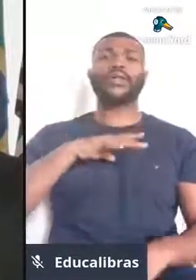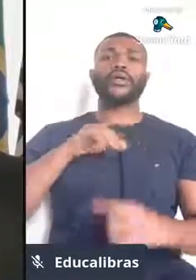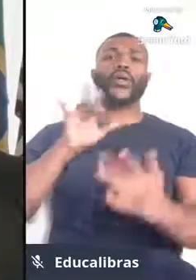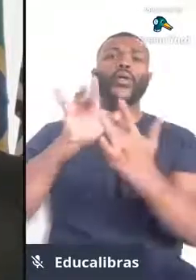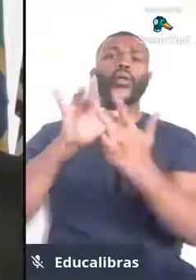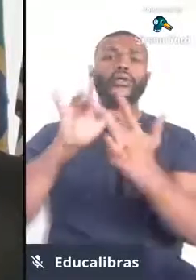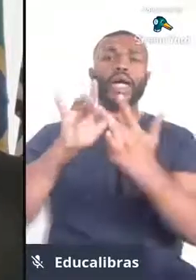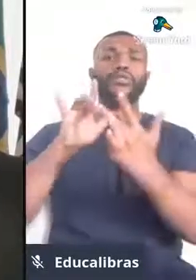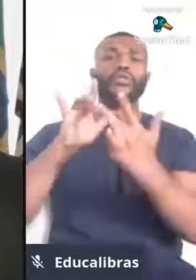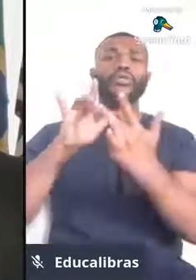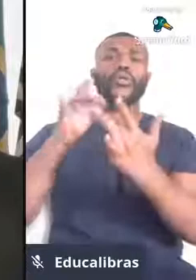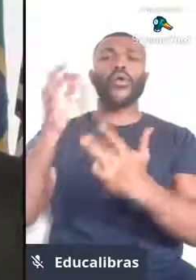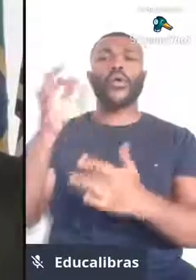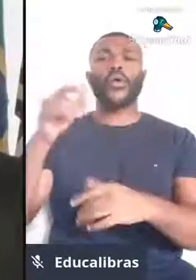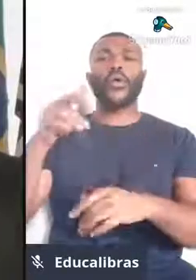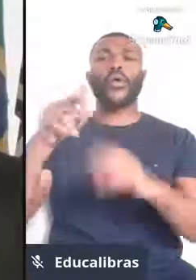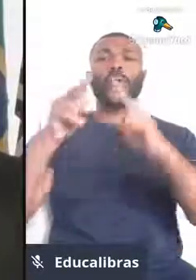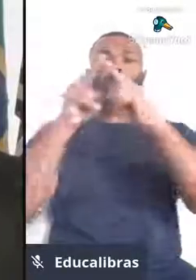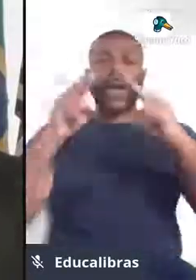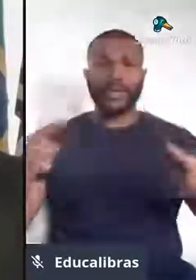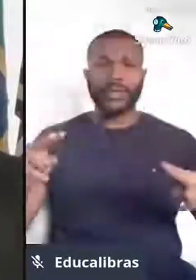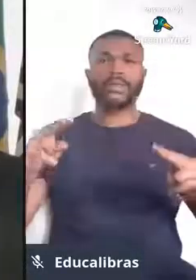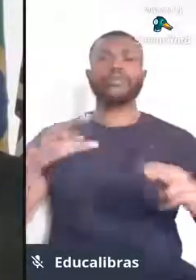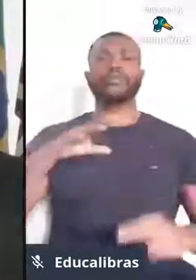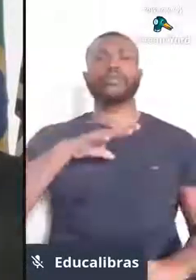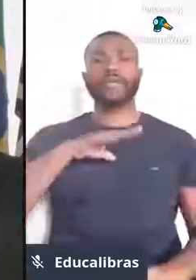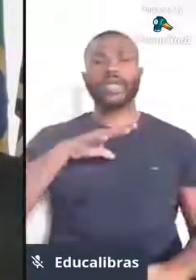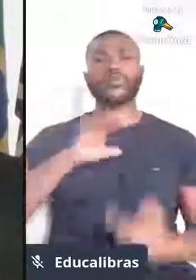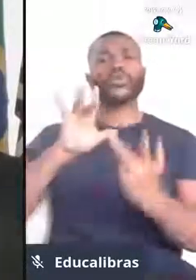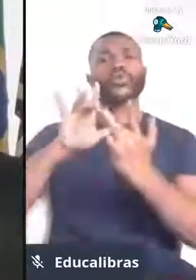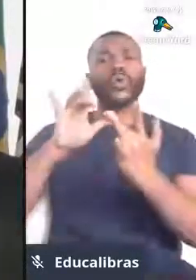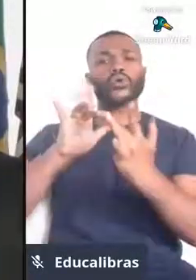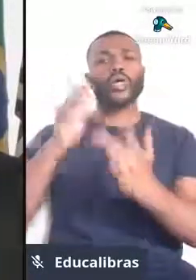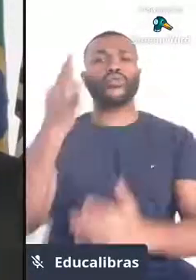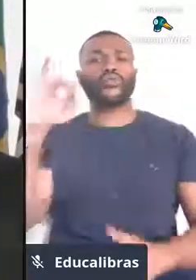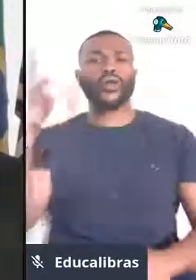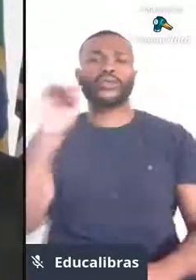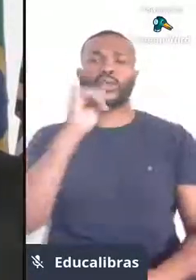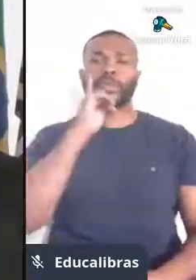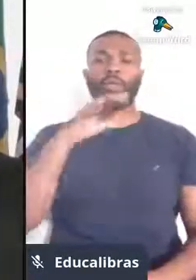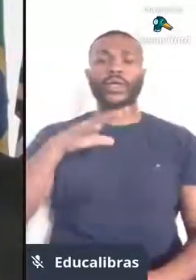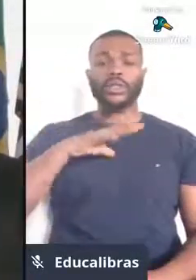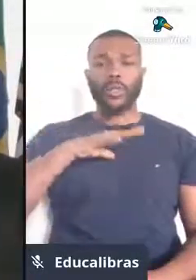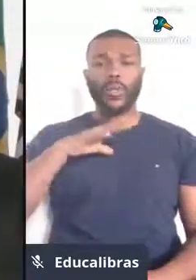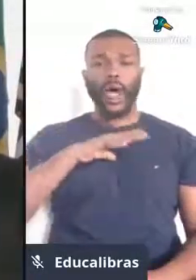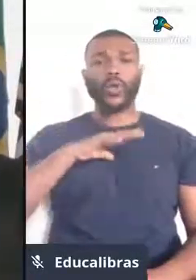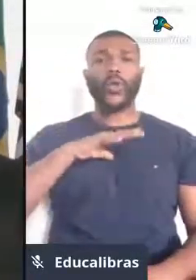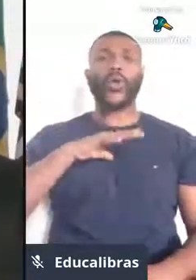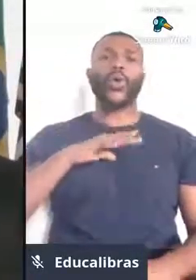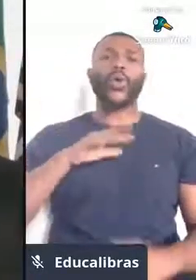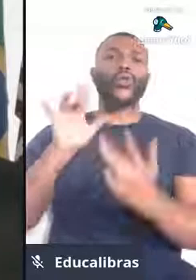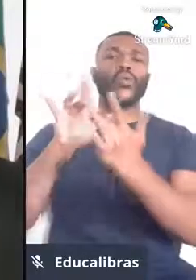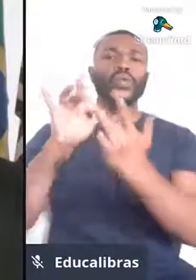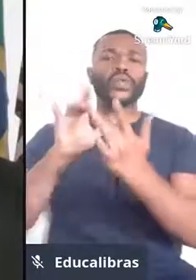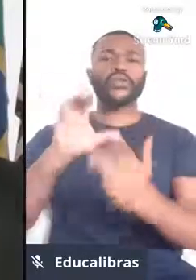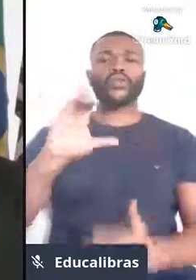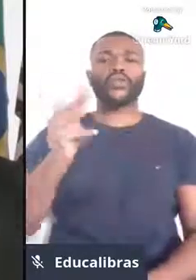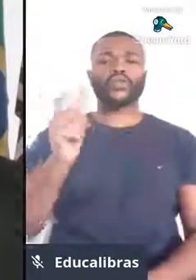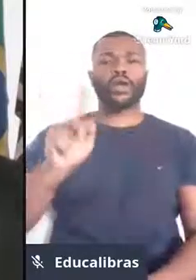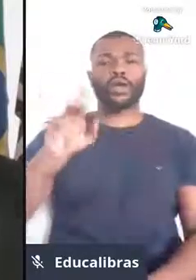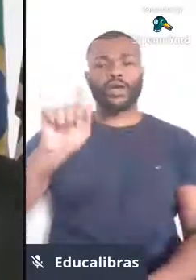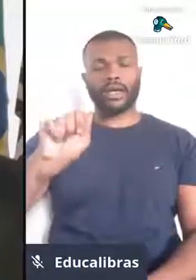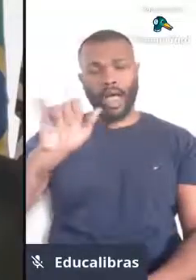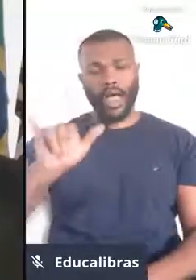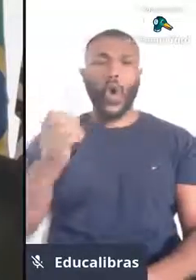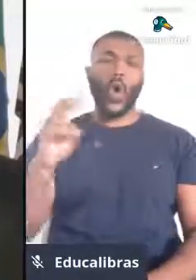China. Nesse processo, também existe todo o atendimento ao corpo consular que está na cidade de São